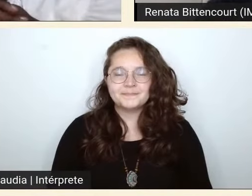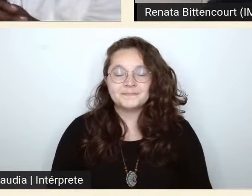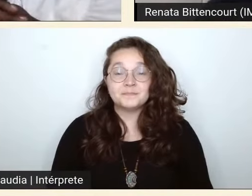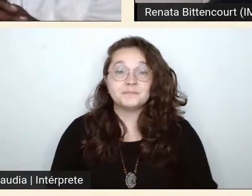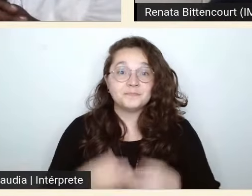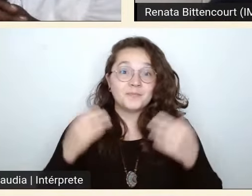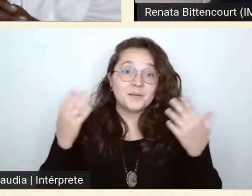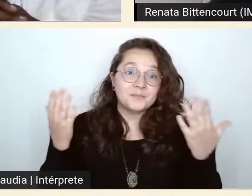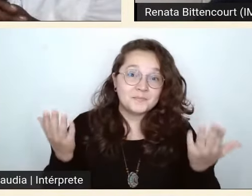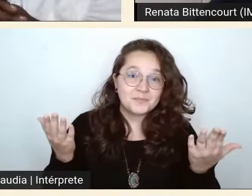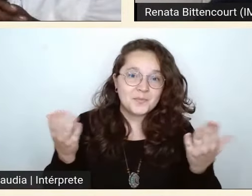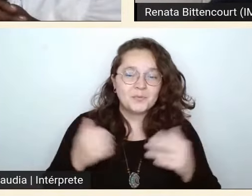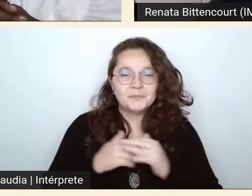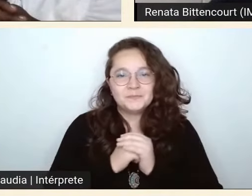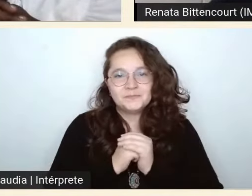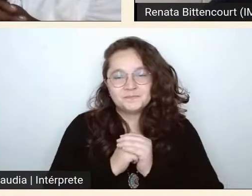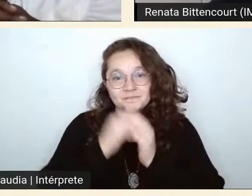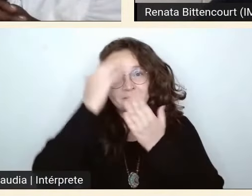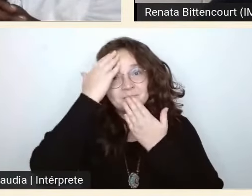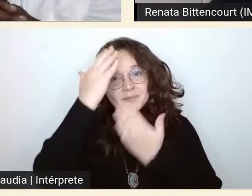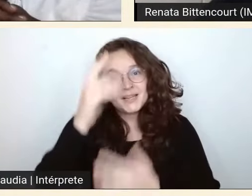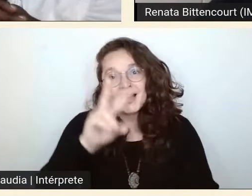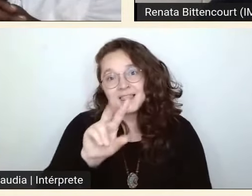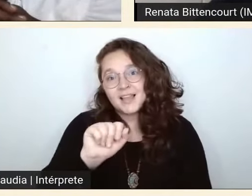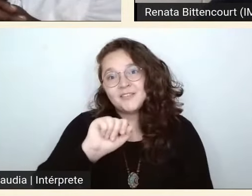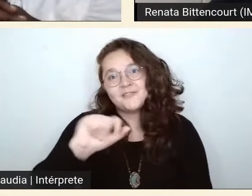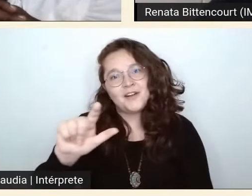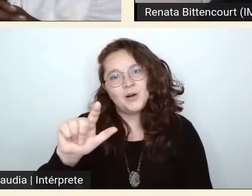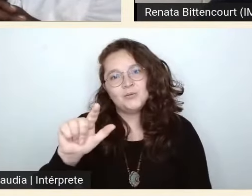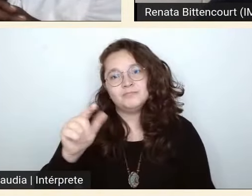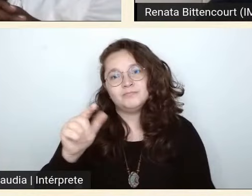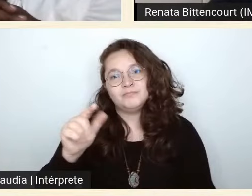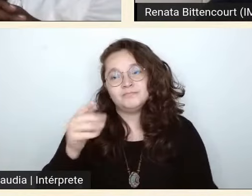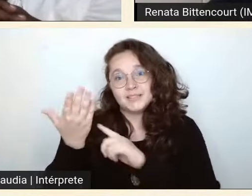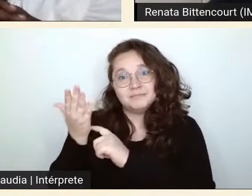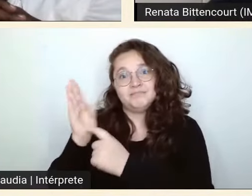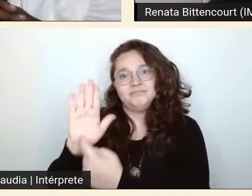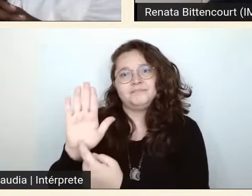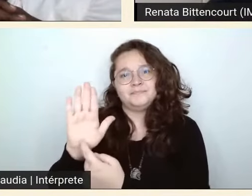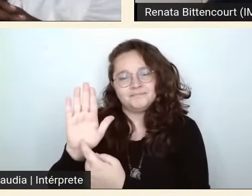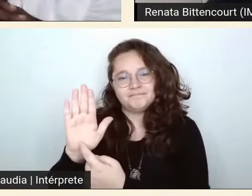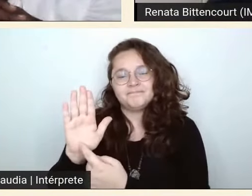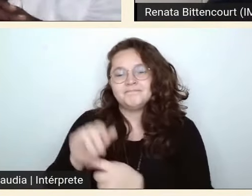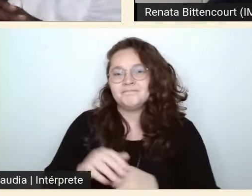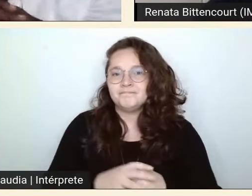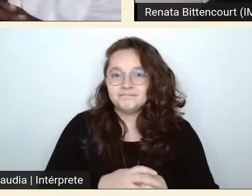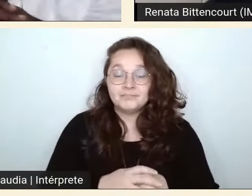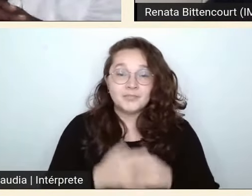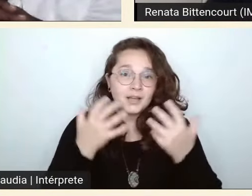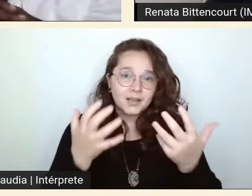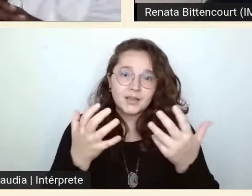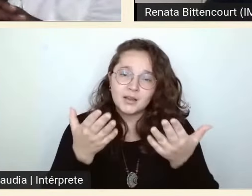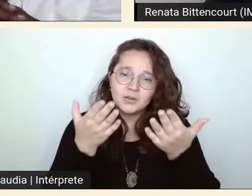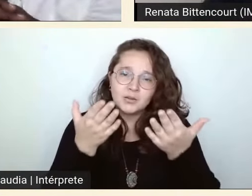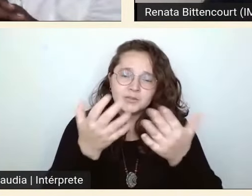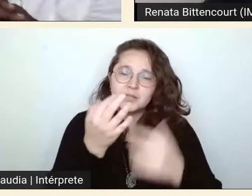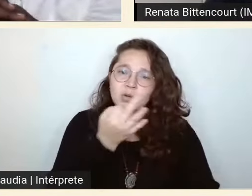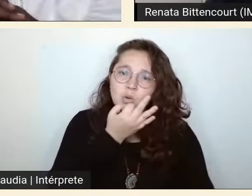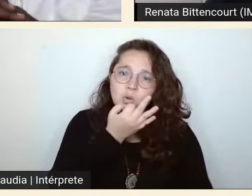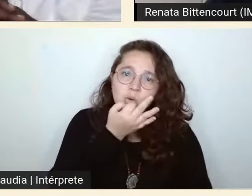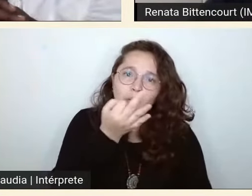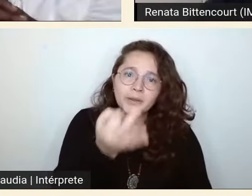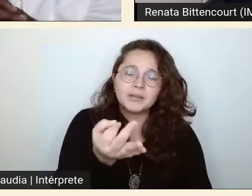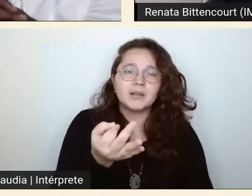Val, obrigada por essa apresentação. Queria que você comentasse um pouco o que